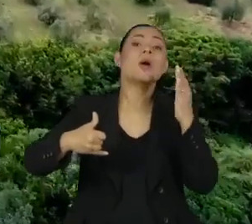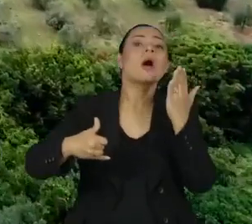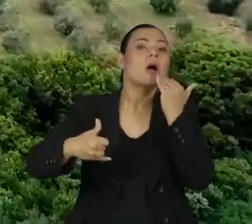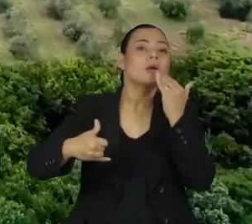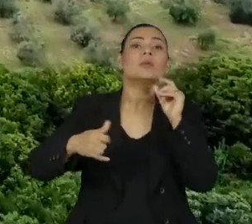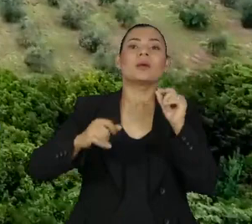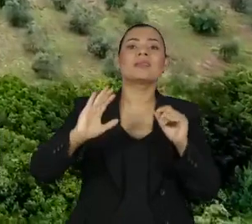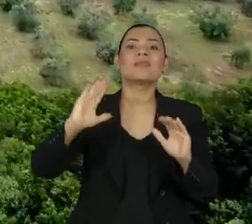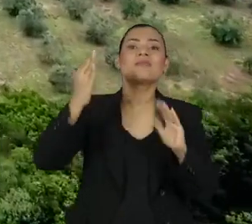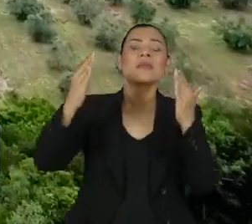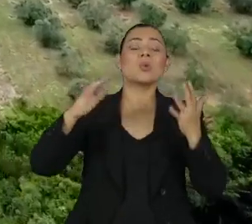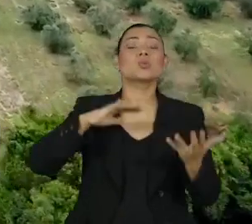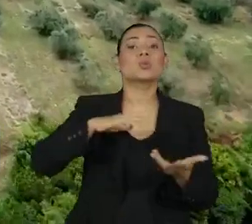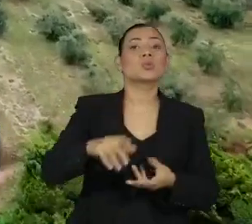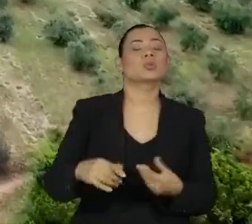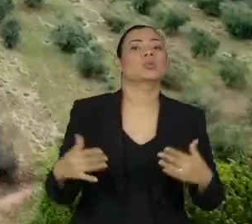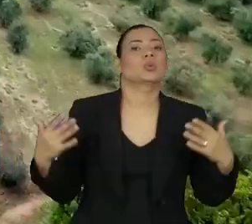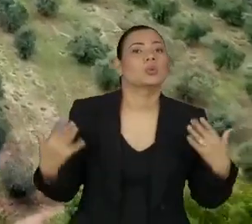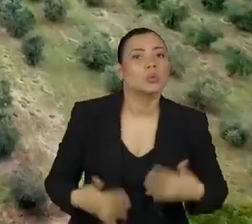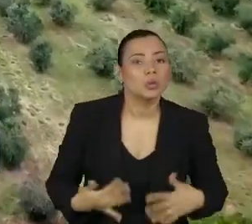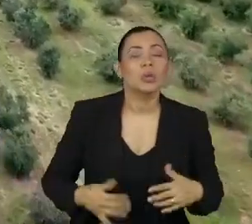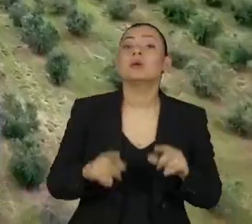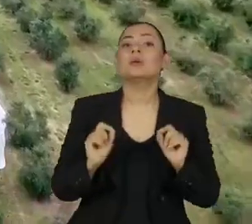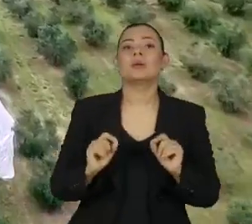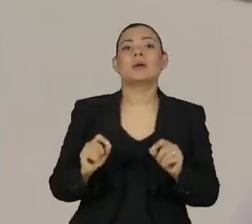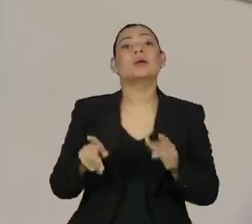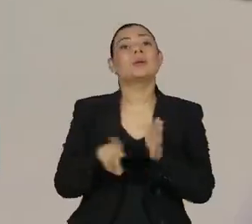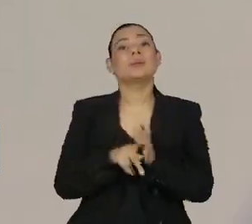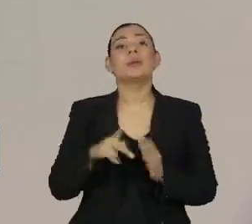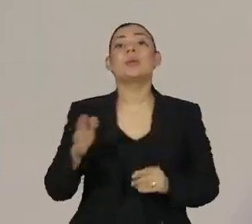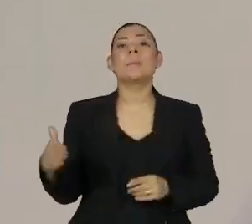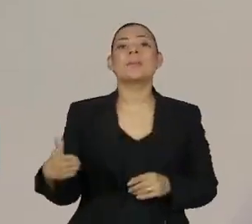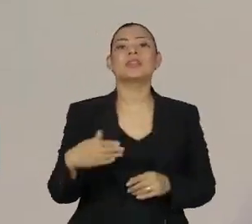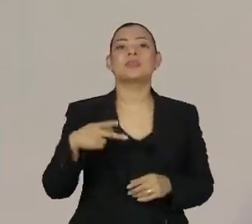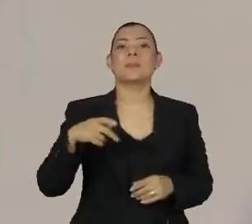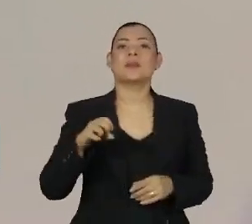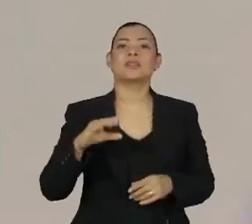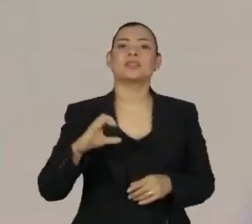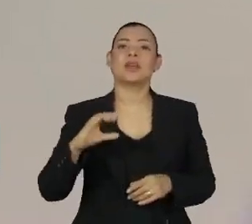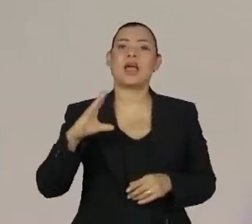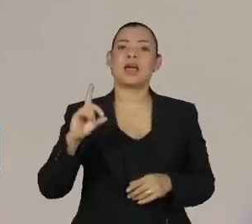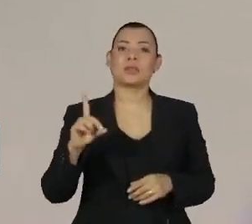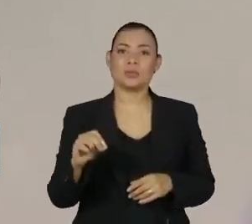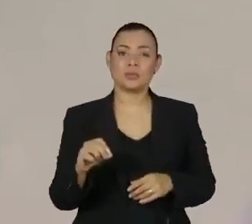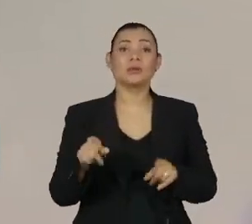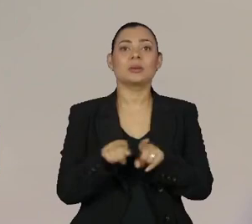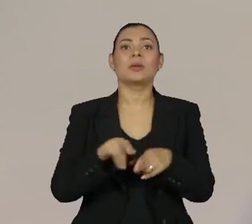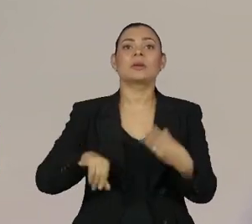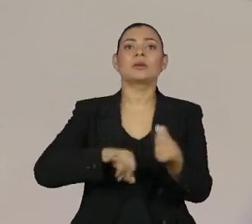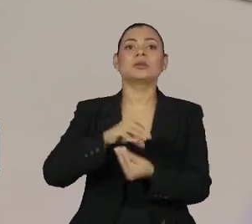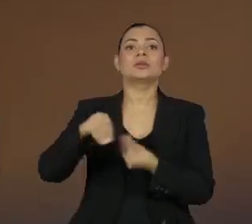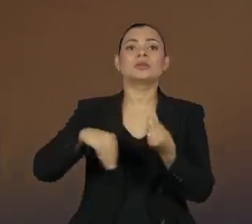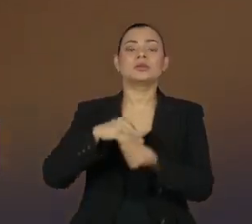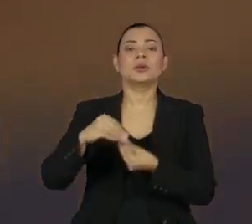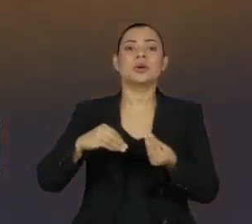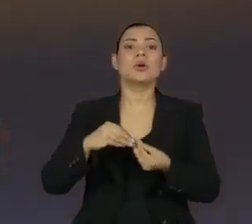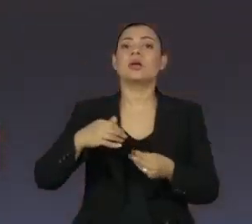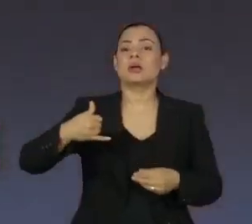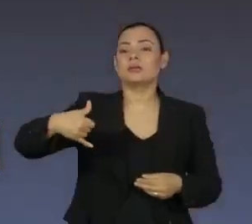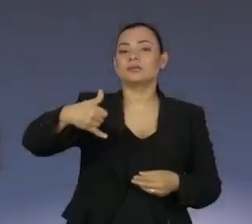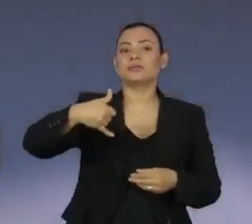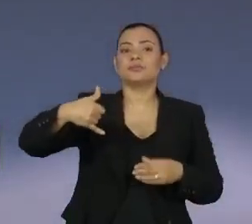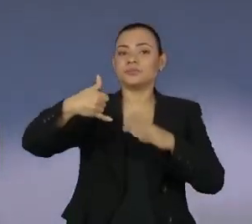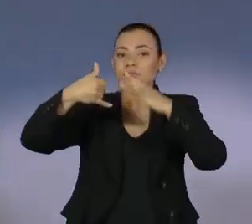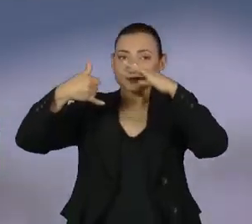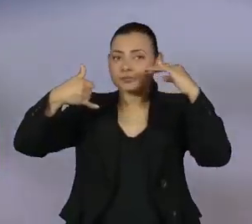número de fraudes no mundo e fica atrás apenas do Pescado a fraude mais comum é a mistura de óleo de soja com corantes e